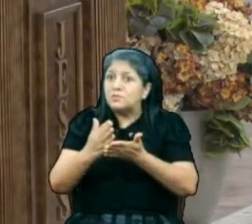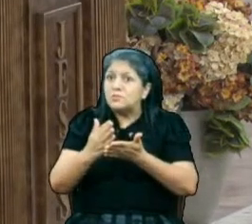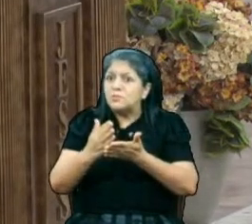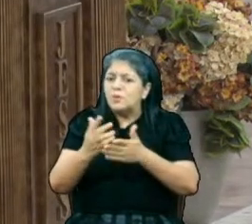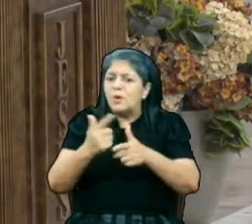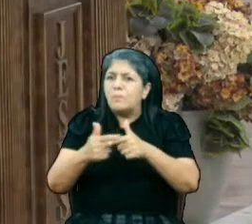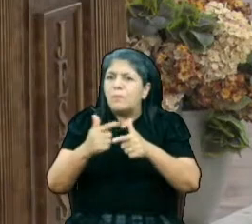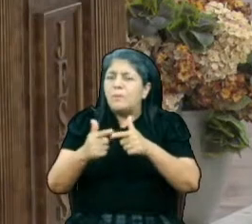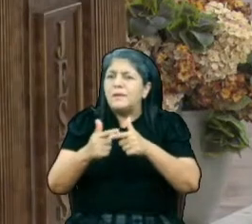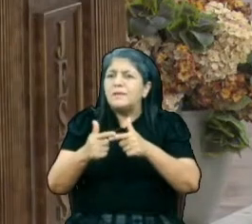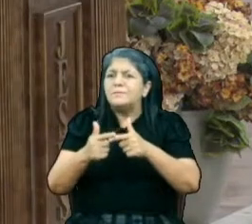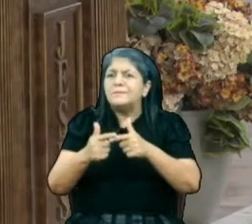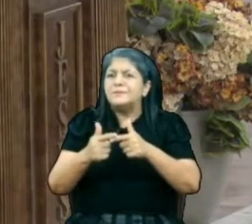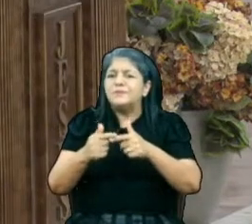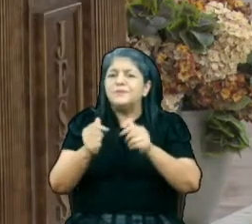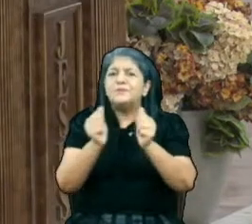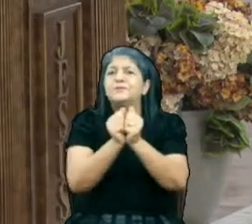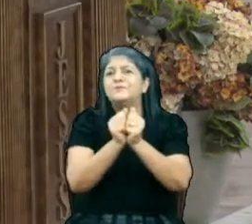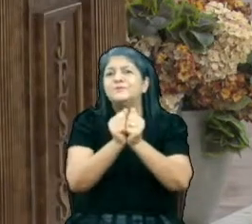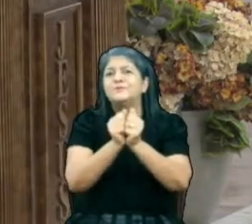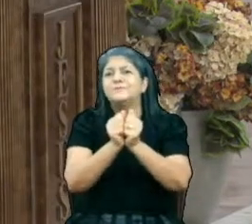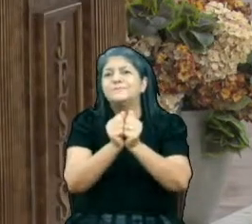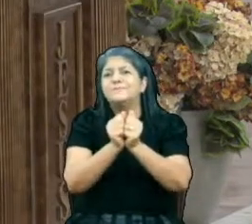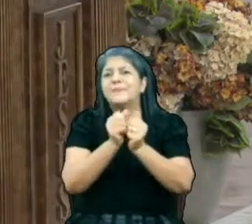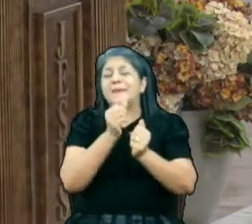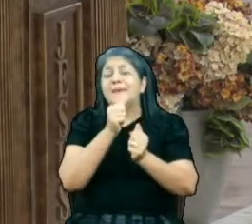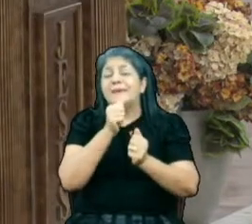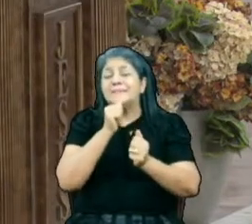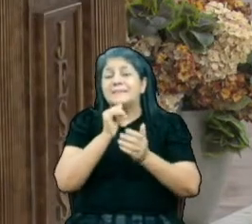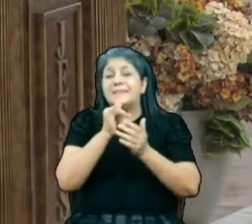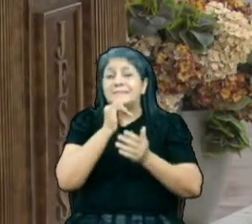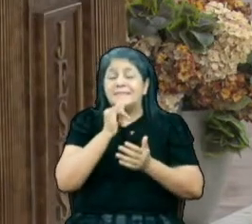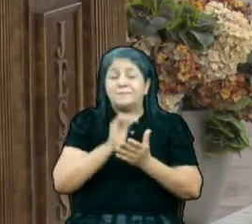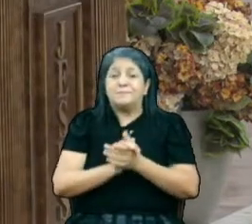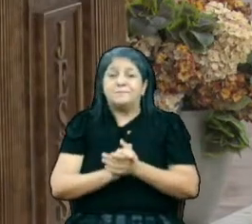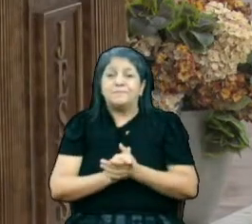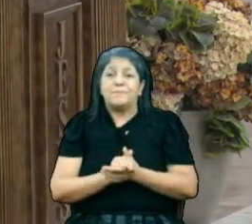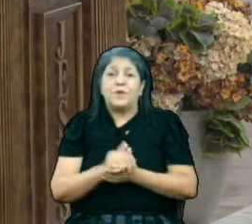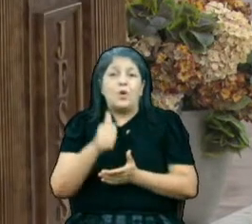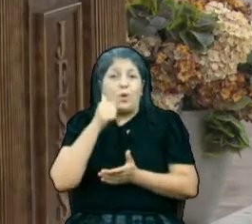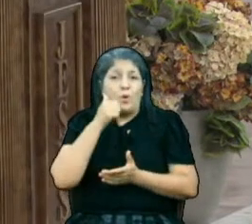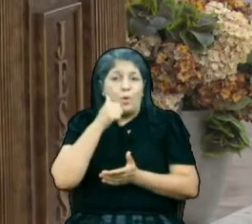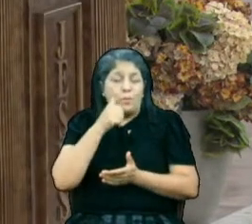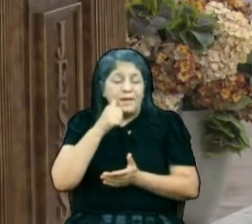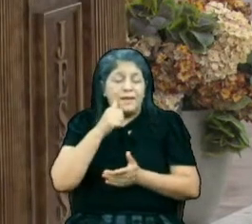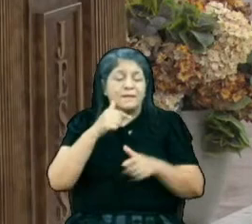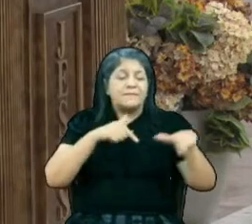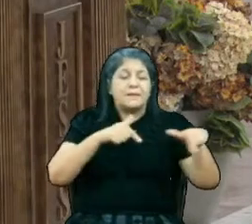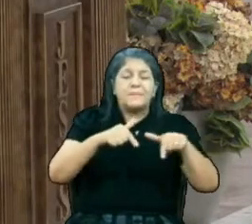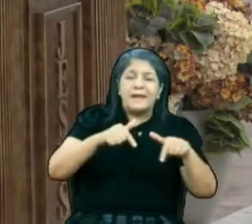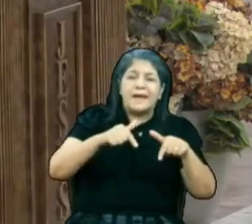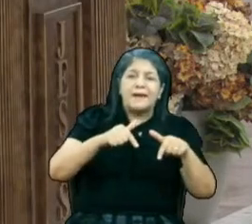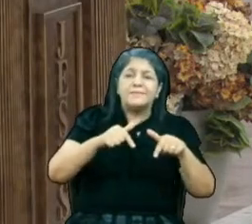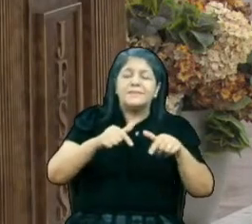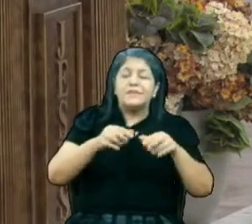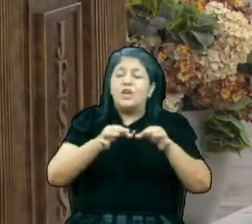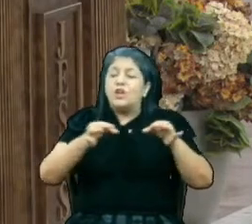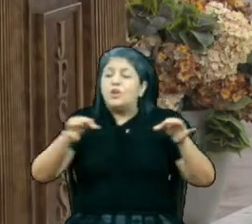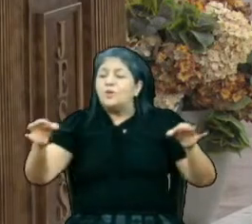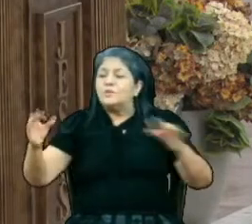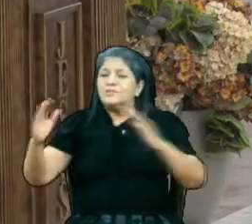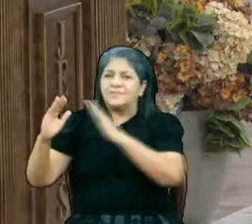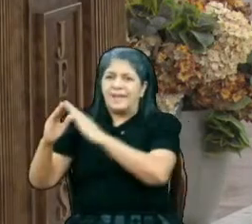juntos Oi e aí o valor que tinha entre "ou falou que tinha do casamento parece que